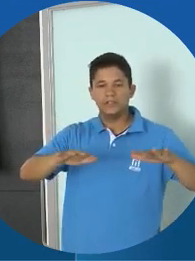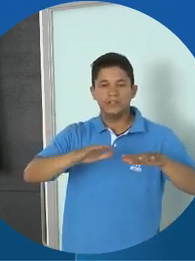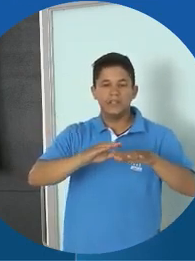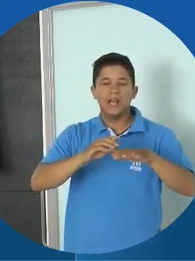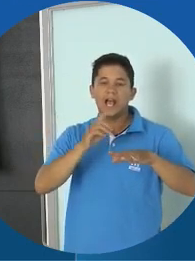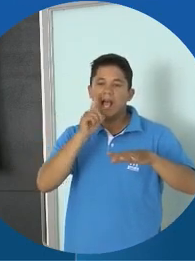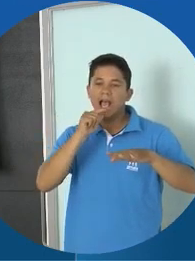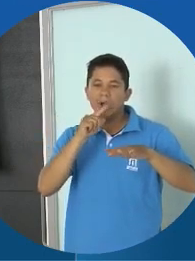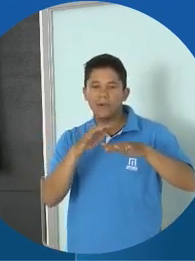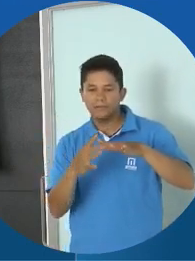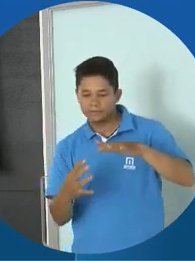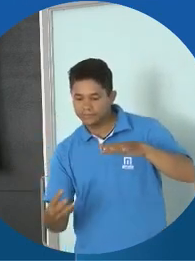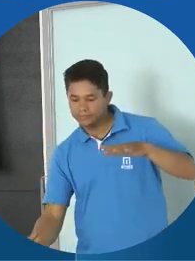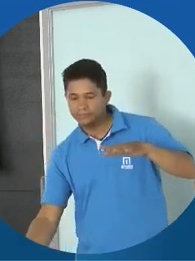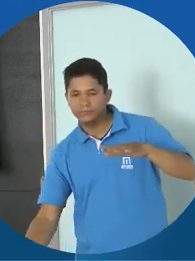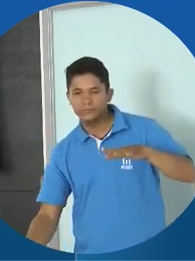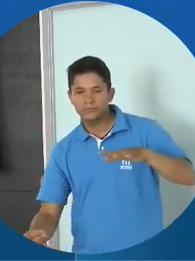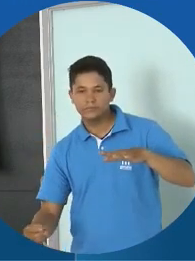aquíferos e ao solo.